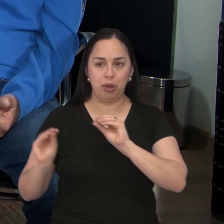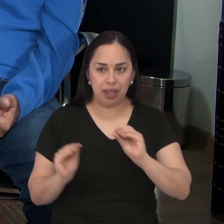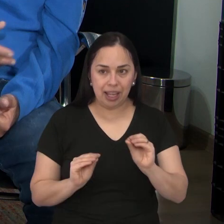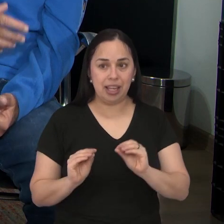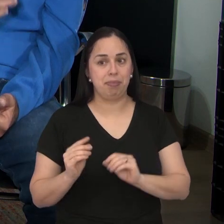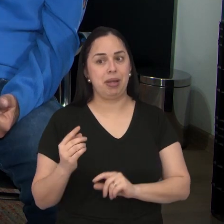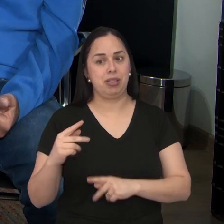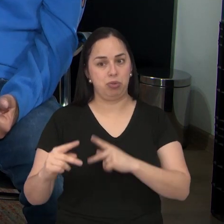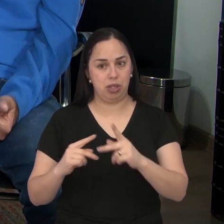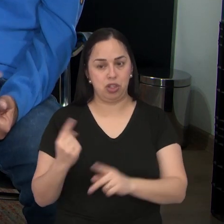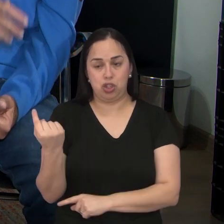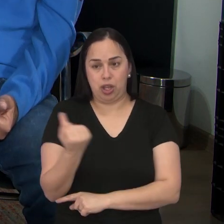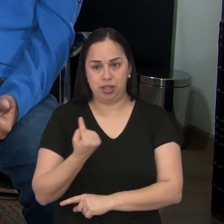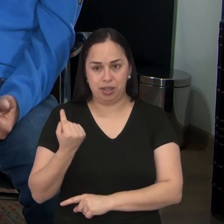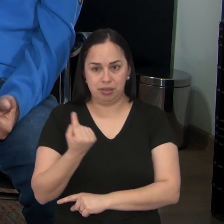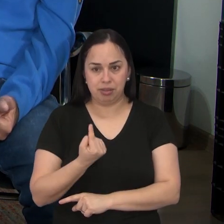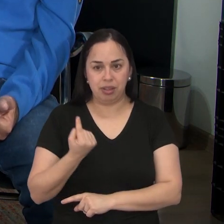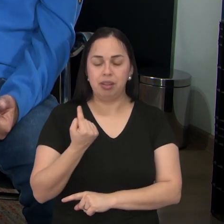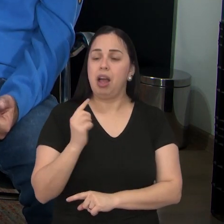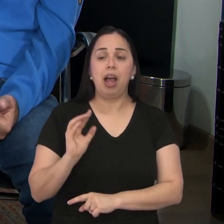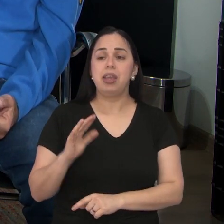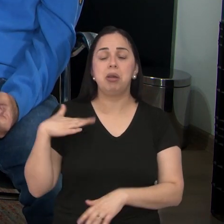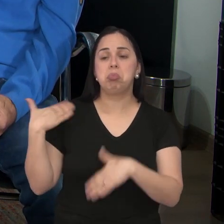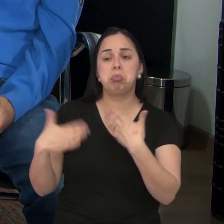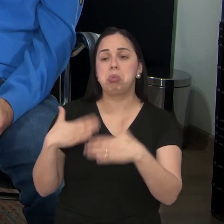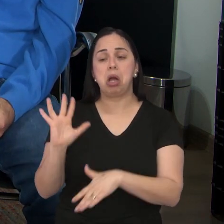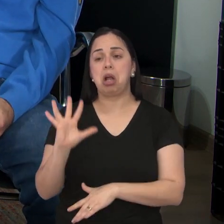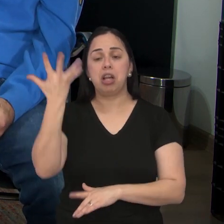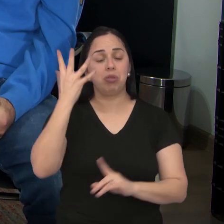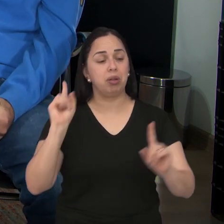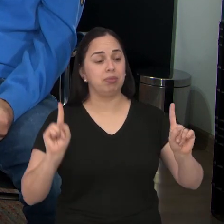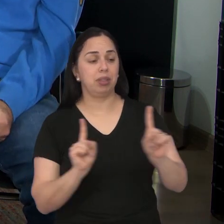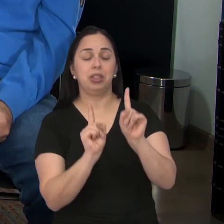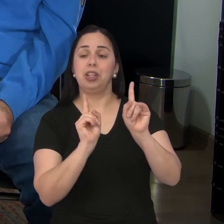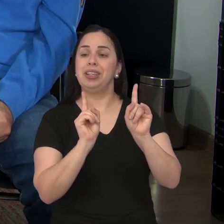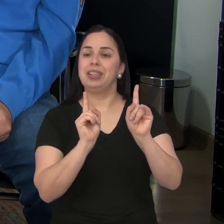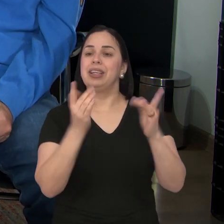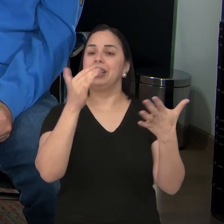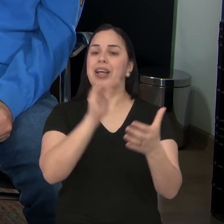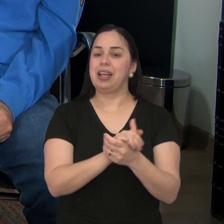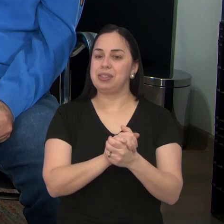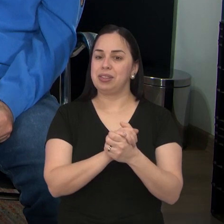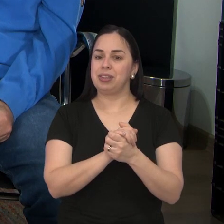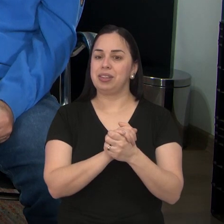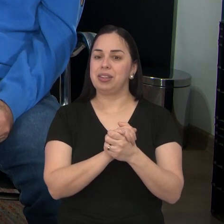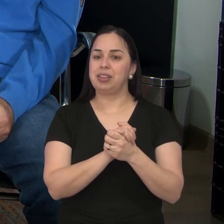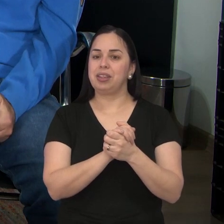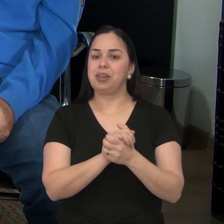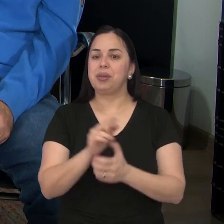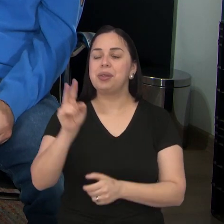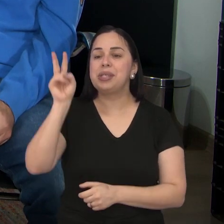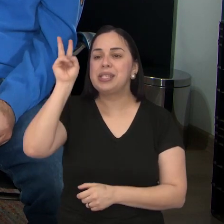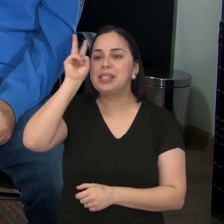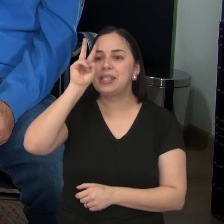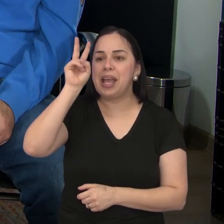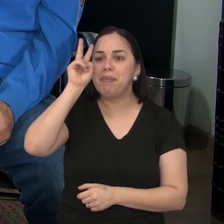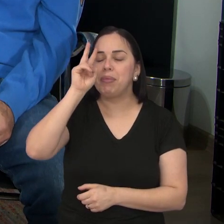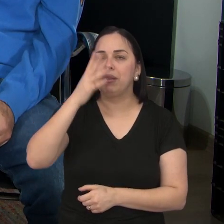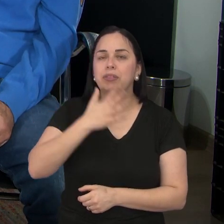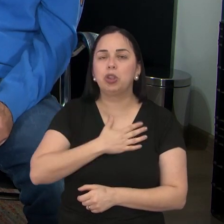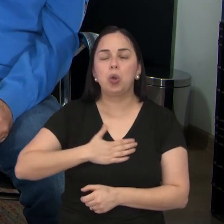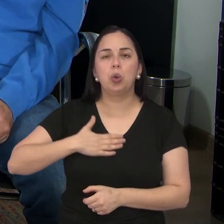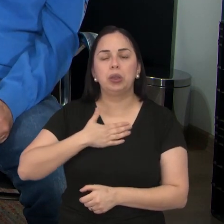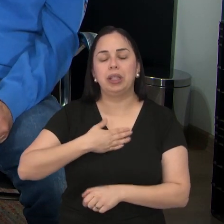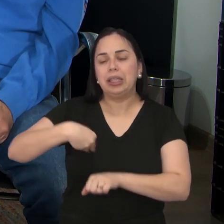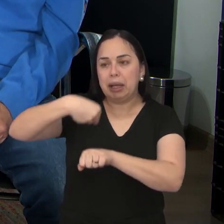cá sozinho. E as coisas foram acontecendo, acabei me casando e nesse meio eu nunca tirei da cabeça a ideia da